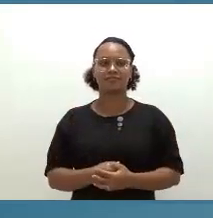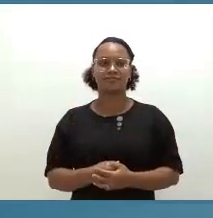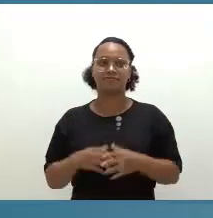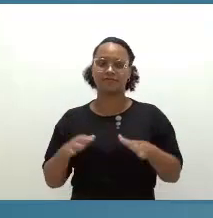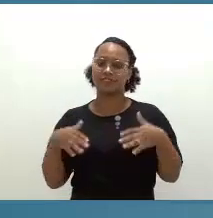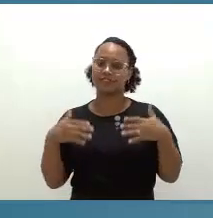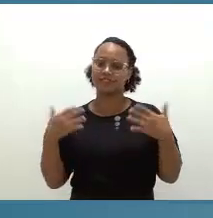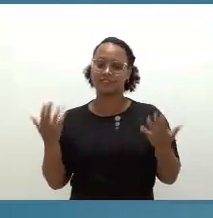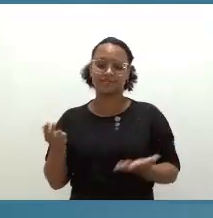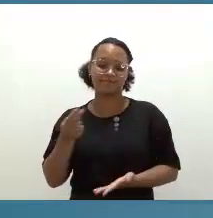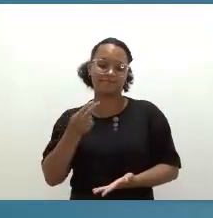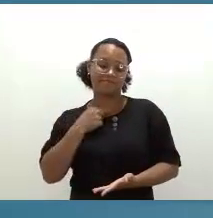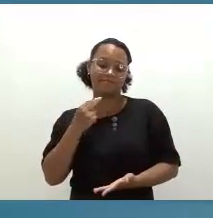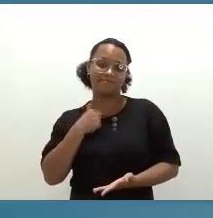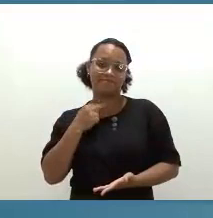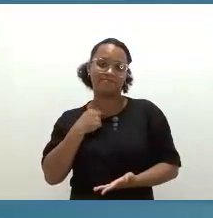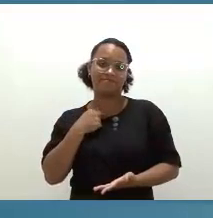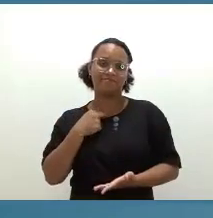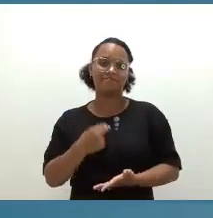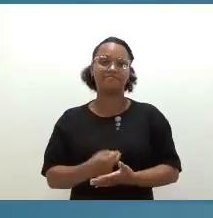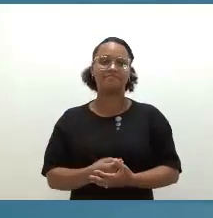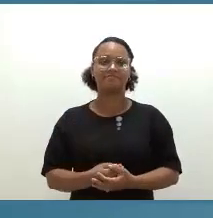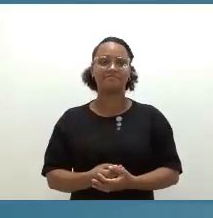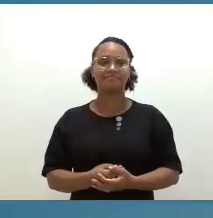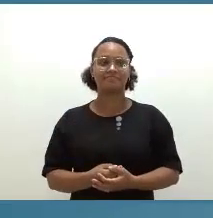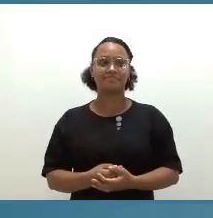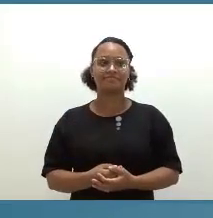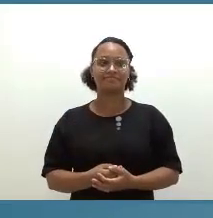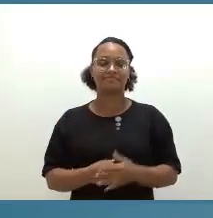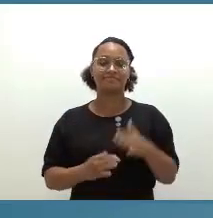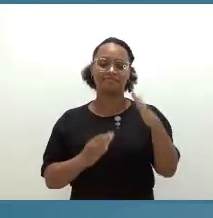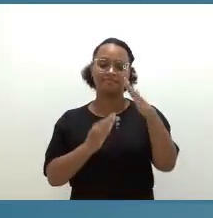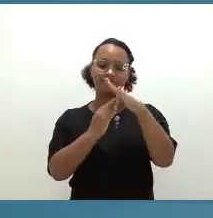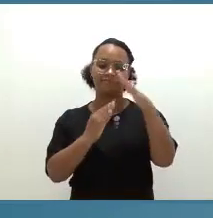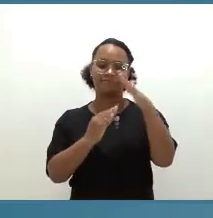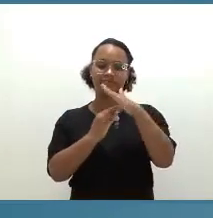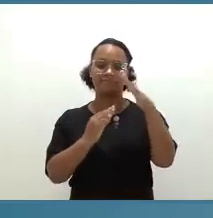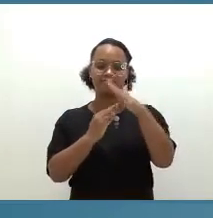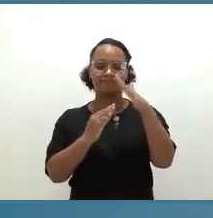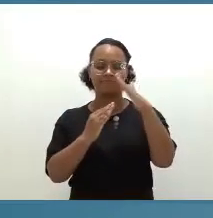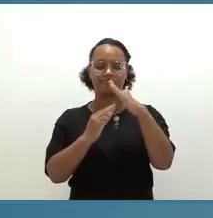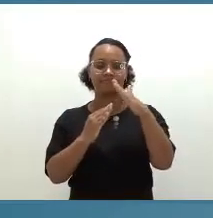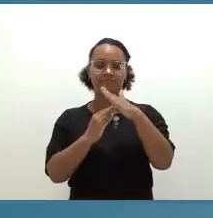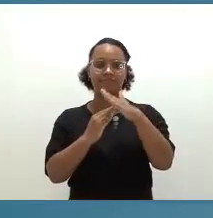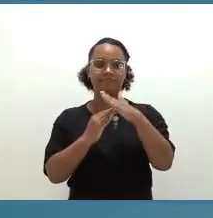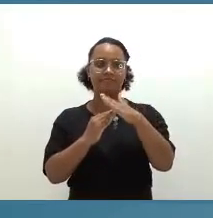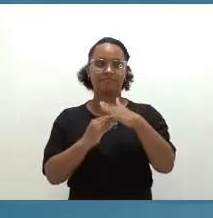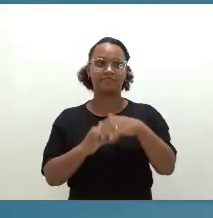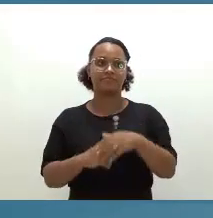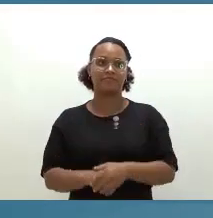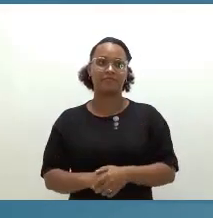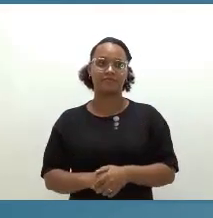Então, com certeza, já estou com um entendimento. Estou ainda na